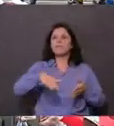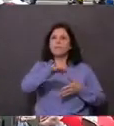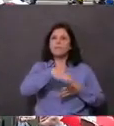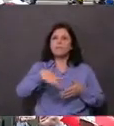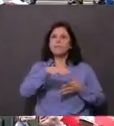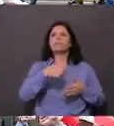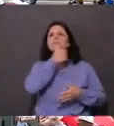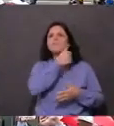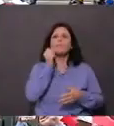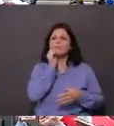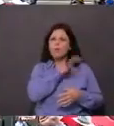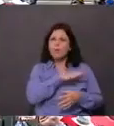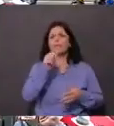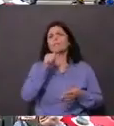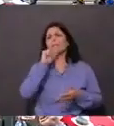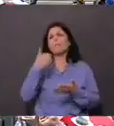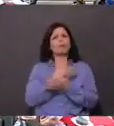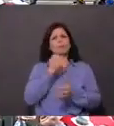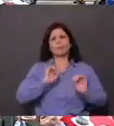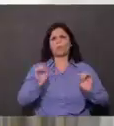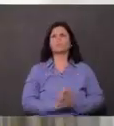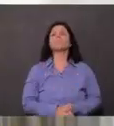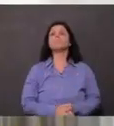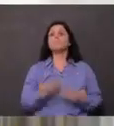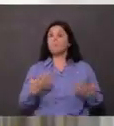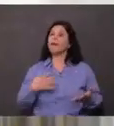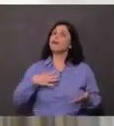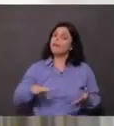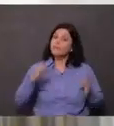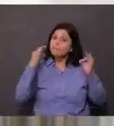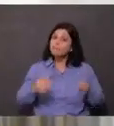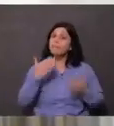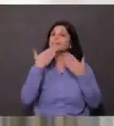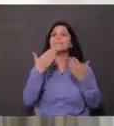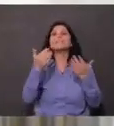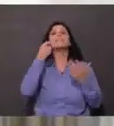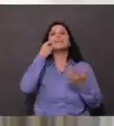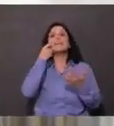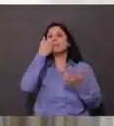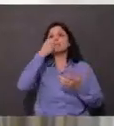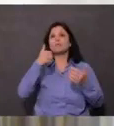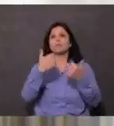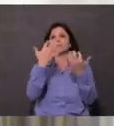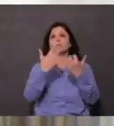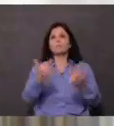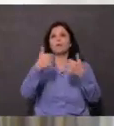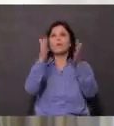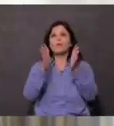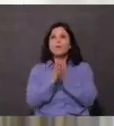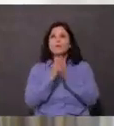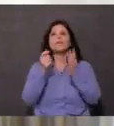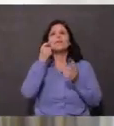nem sofrimento nem morte. Mas quero agradecer também a outras pessoas, a começar pelo Dom